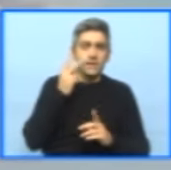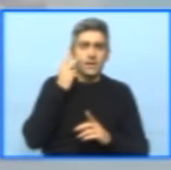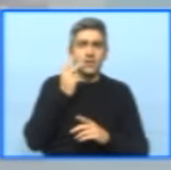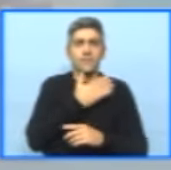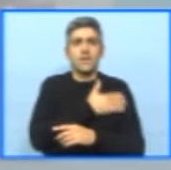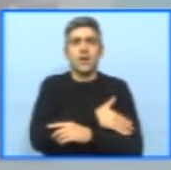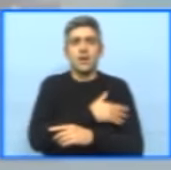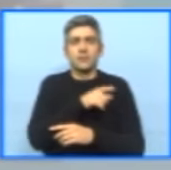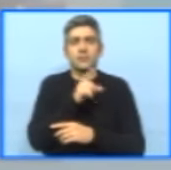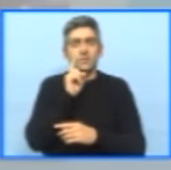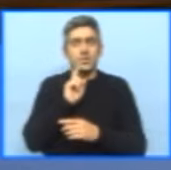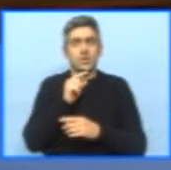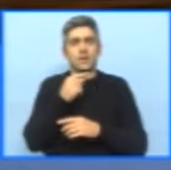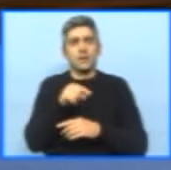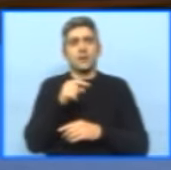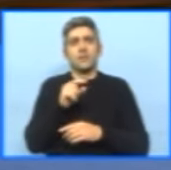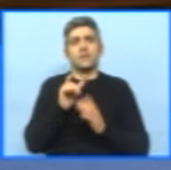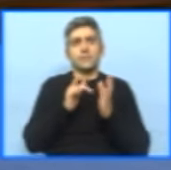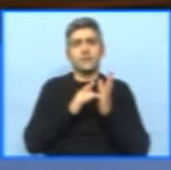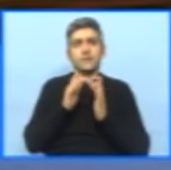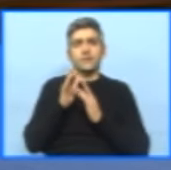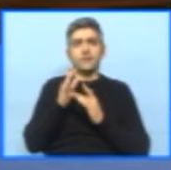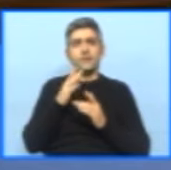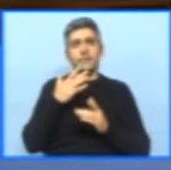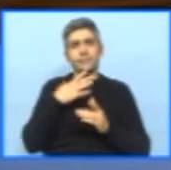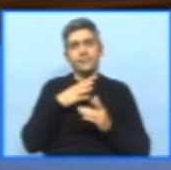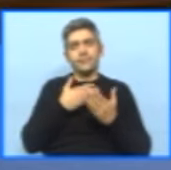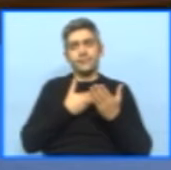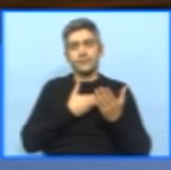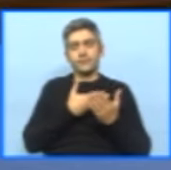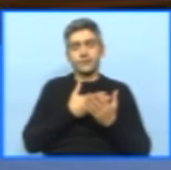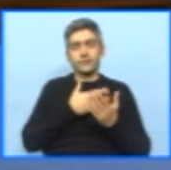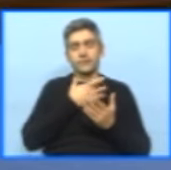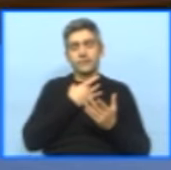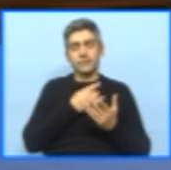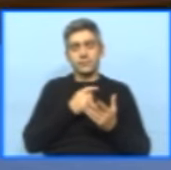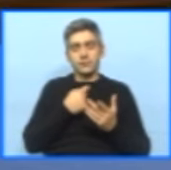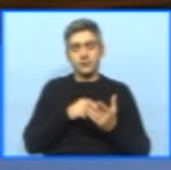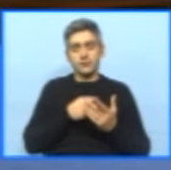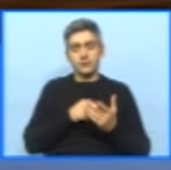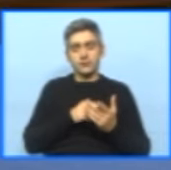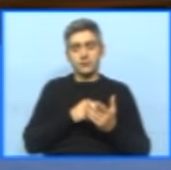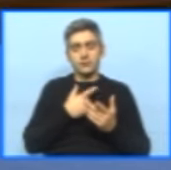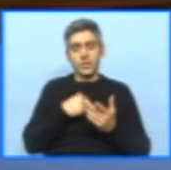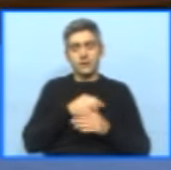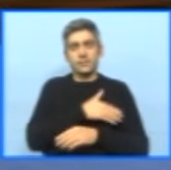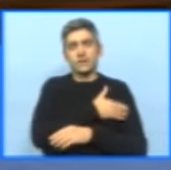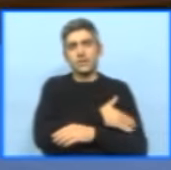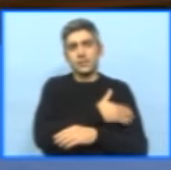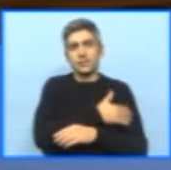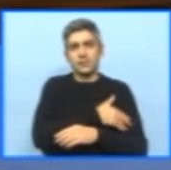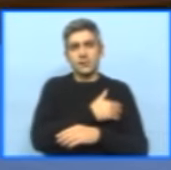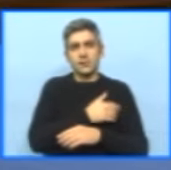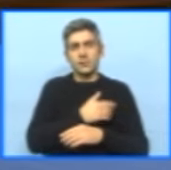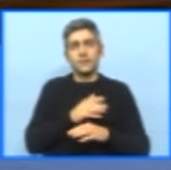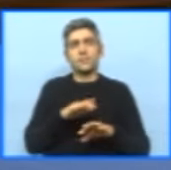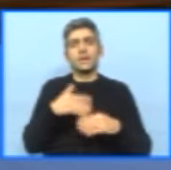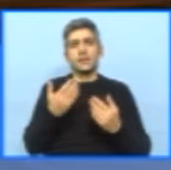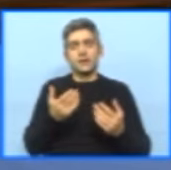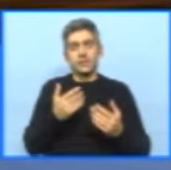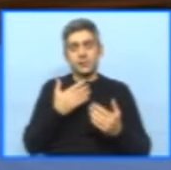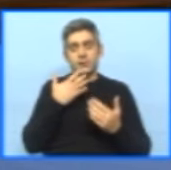desta mulher, que Jesus vai manifestar. Essa é a sede que ele tem, da nossa fragilidade. Para quê?